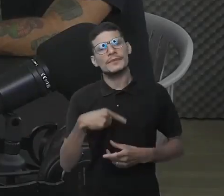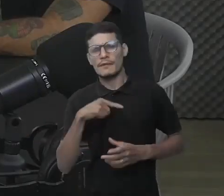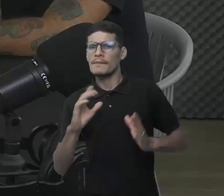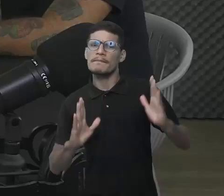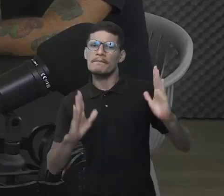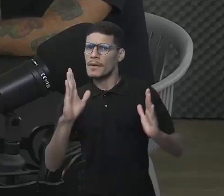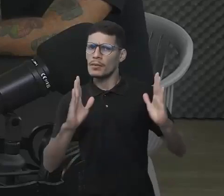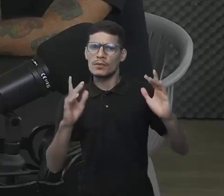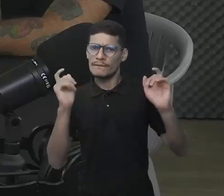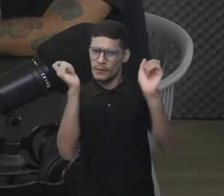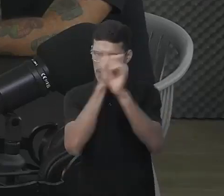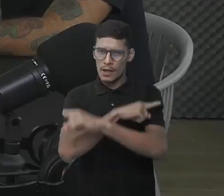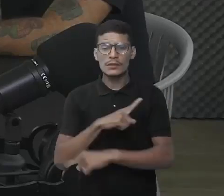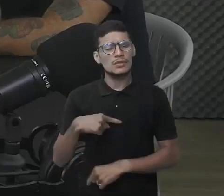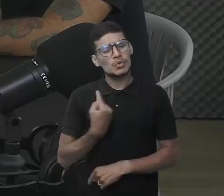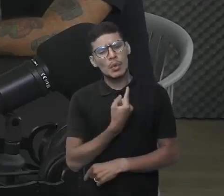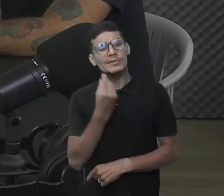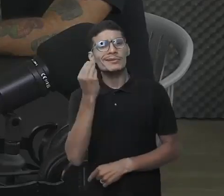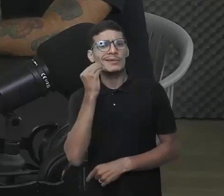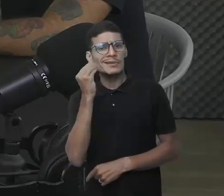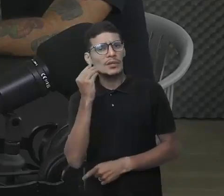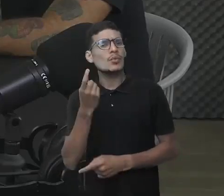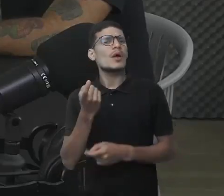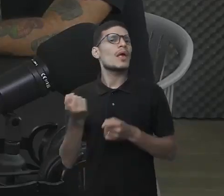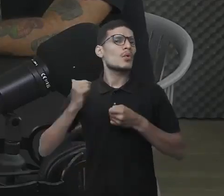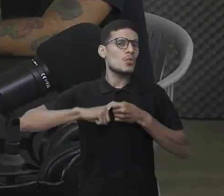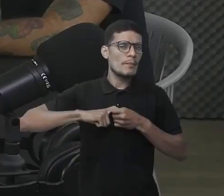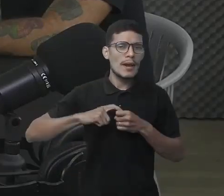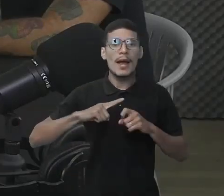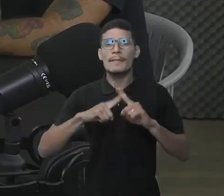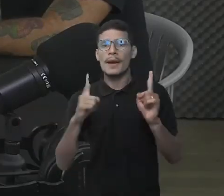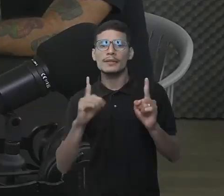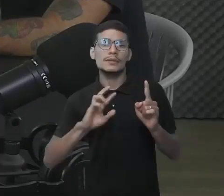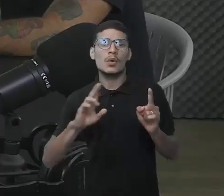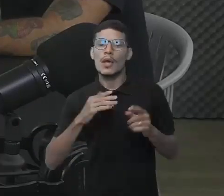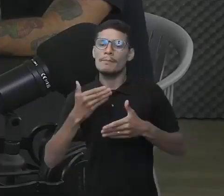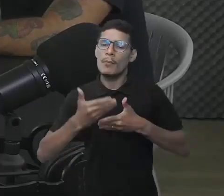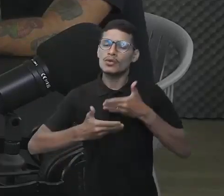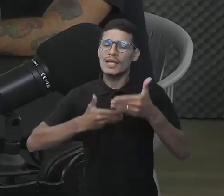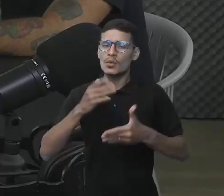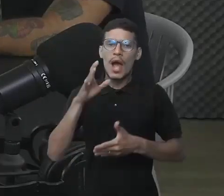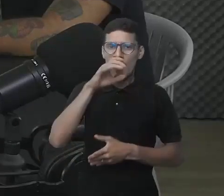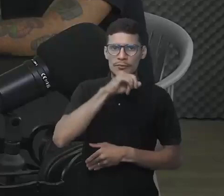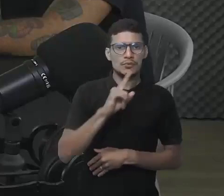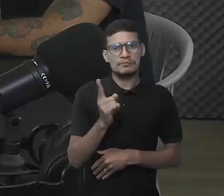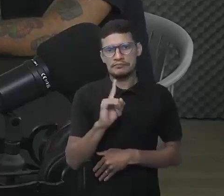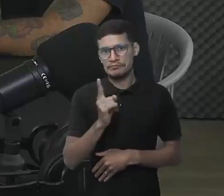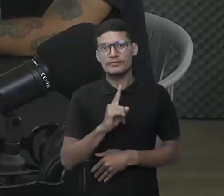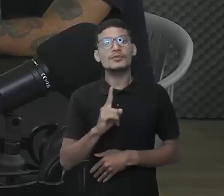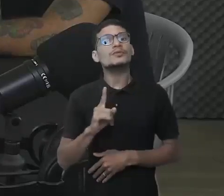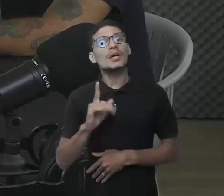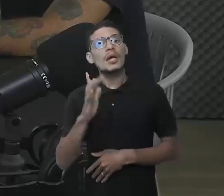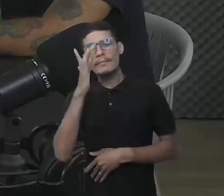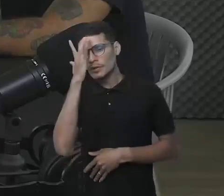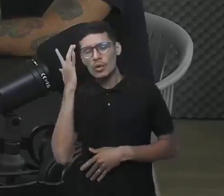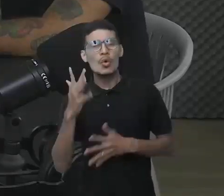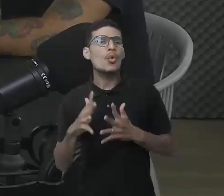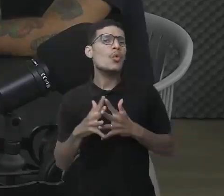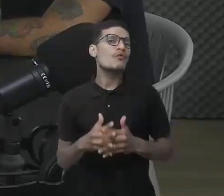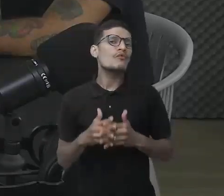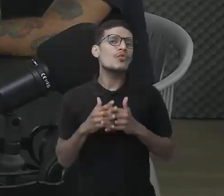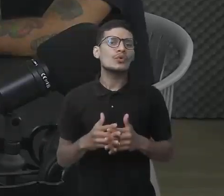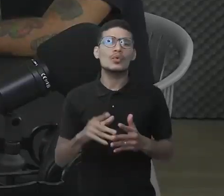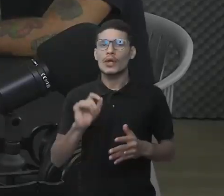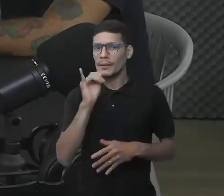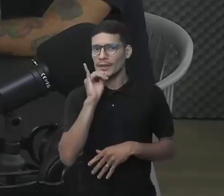dificuldade e que a gente está tentando recuperar, mas não é um processo rápido, né? Então, as pessoas confundem